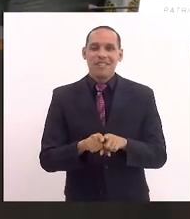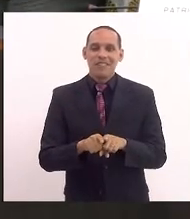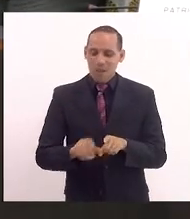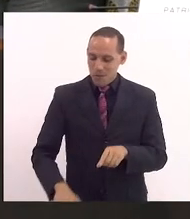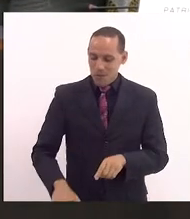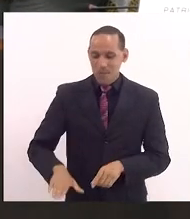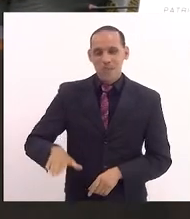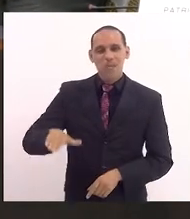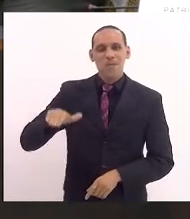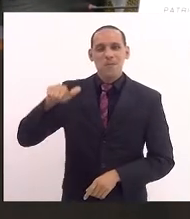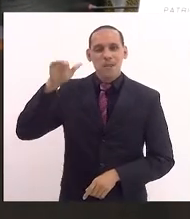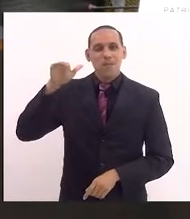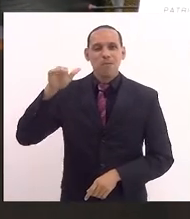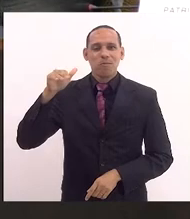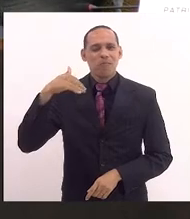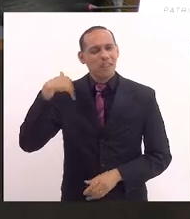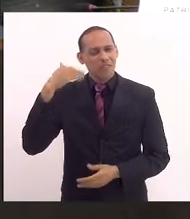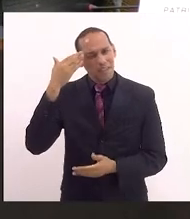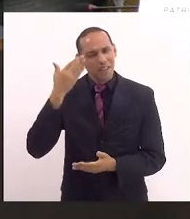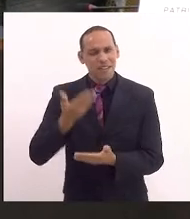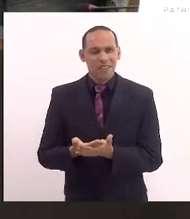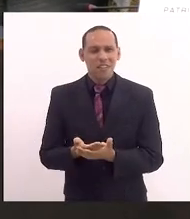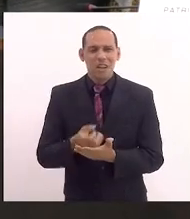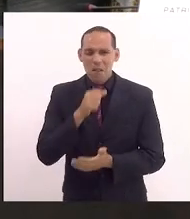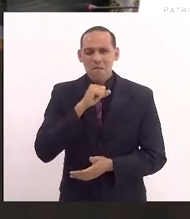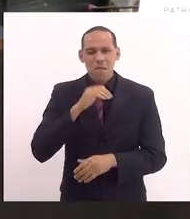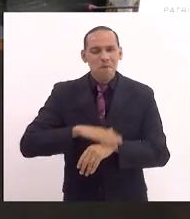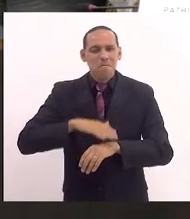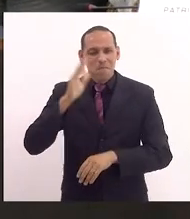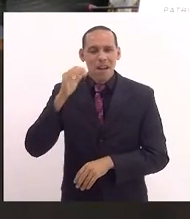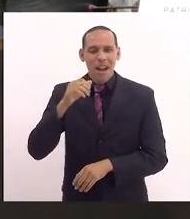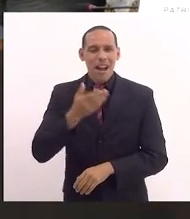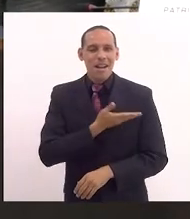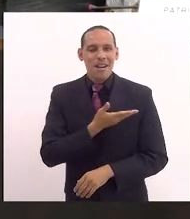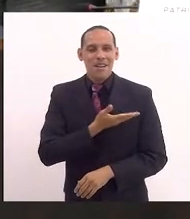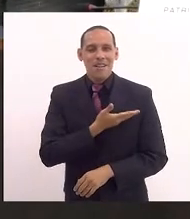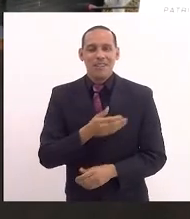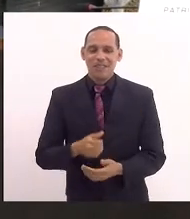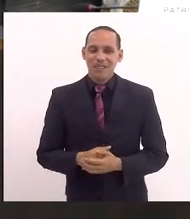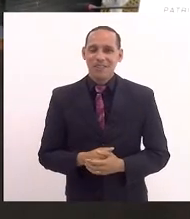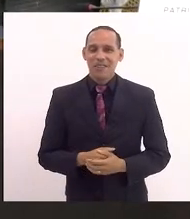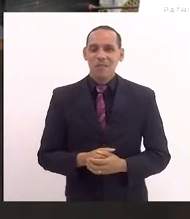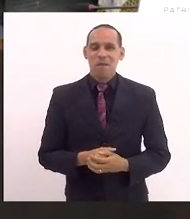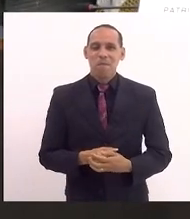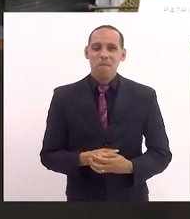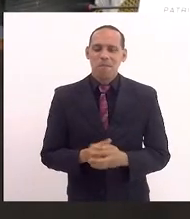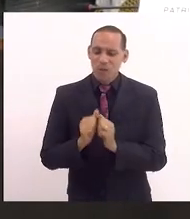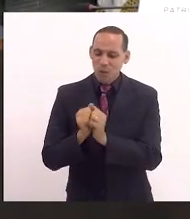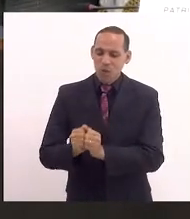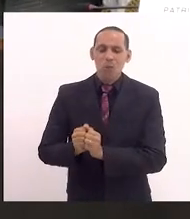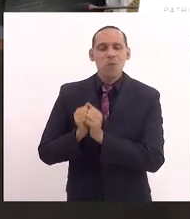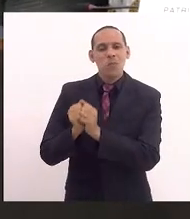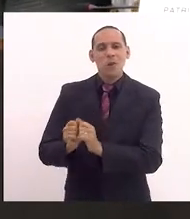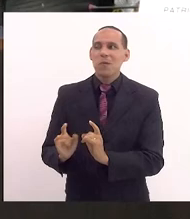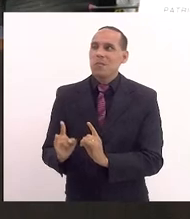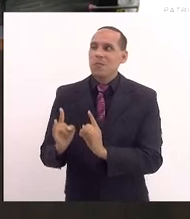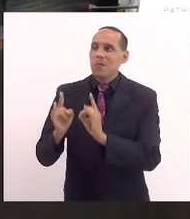infância. Creio eu que talvez o mais antigo aqui. Nossa infância toda junto naquele